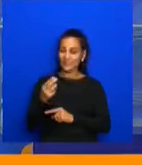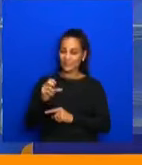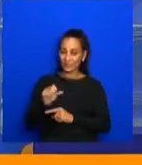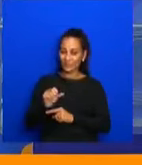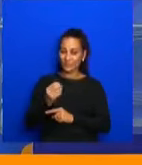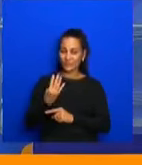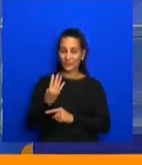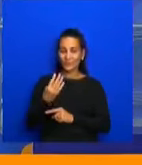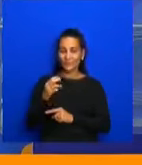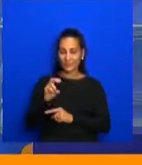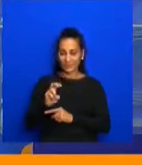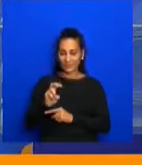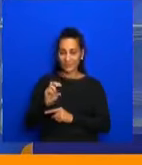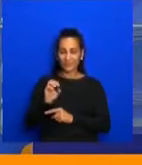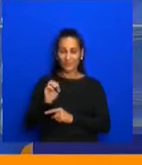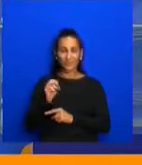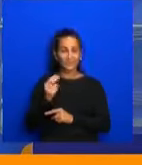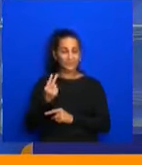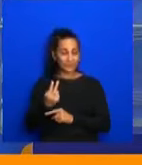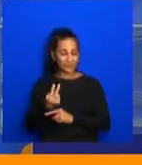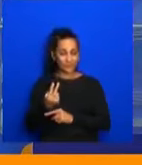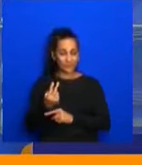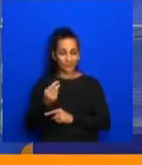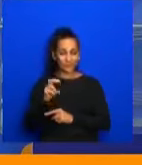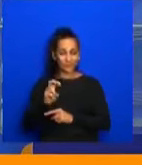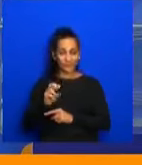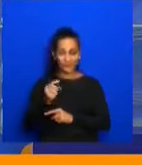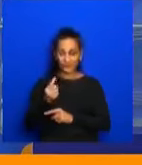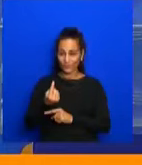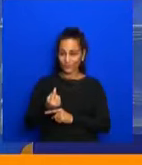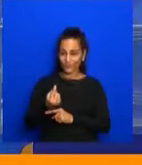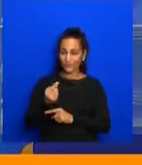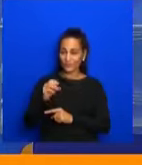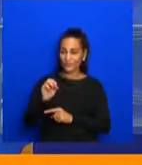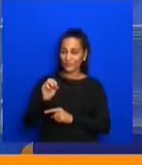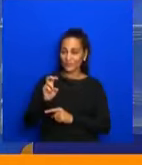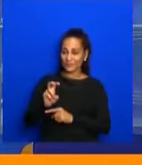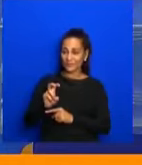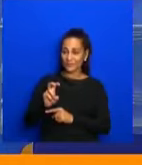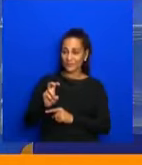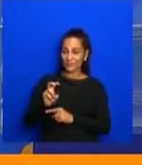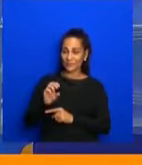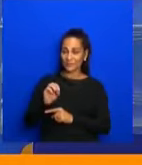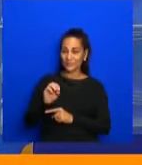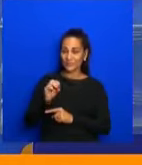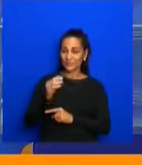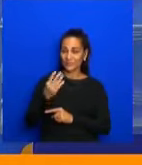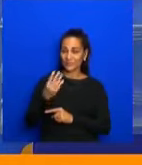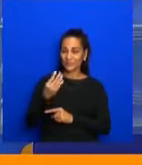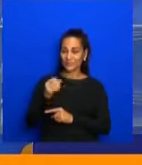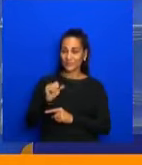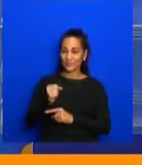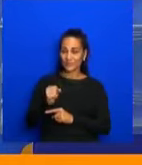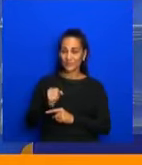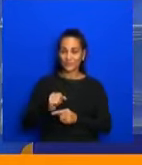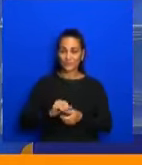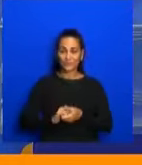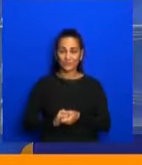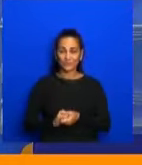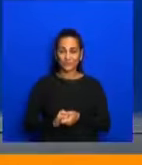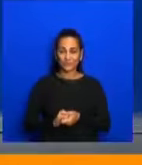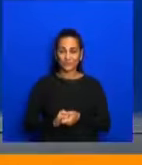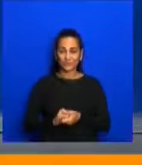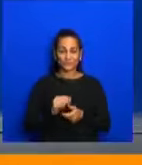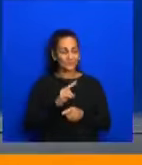11, 29, 45, 02, 51, 05 e